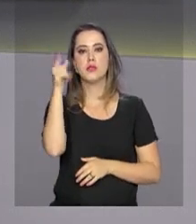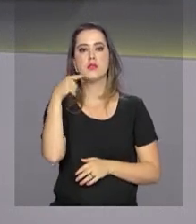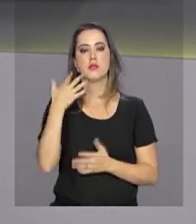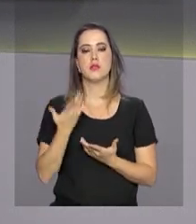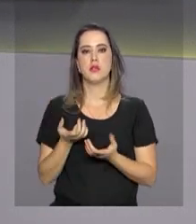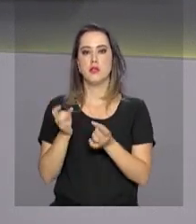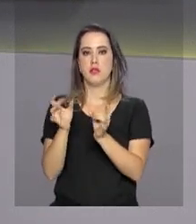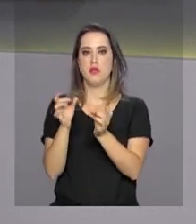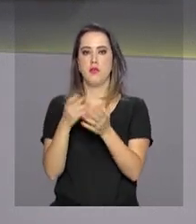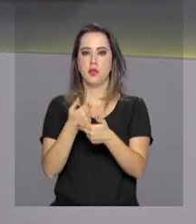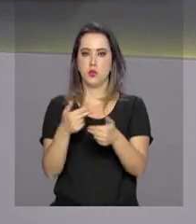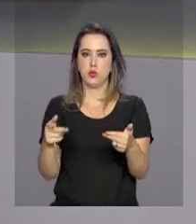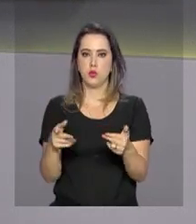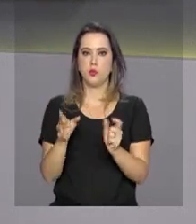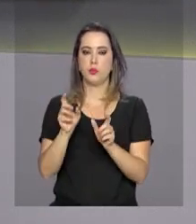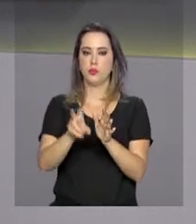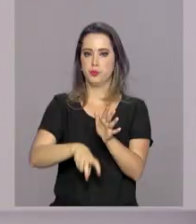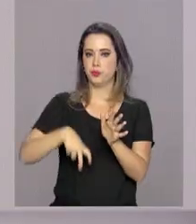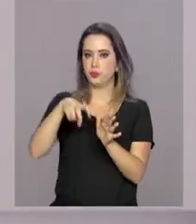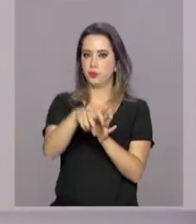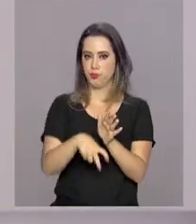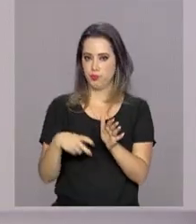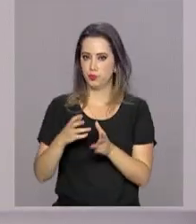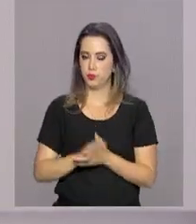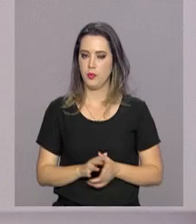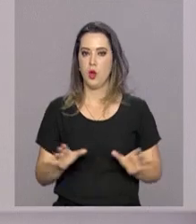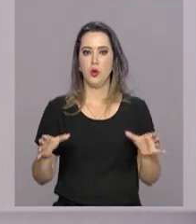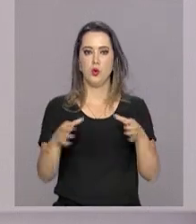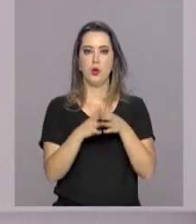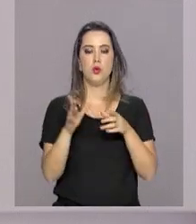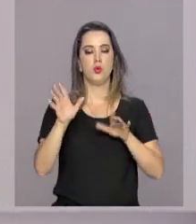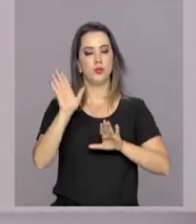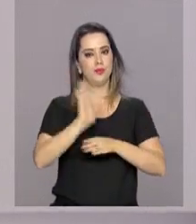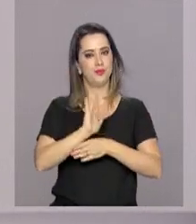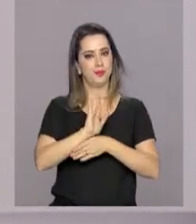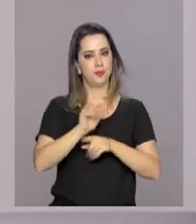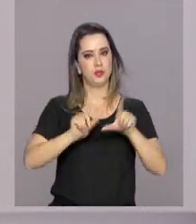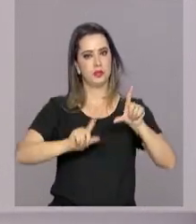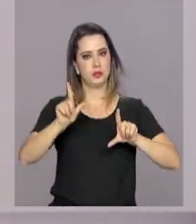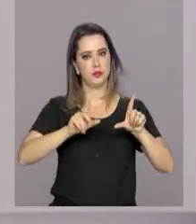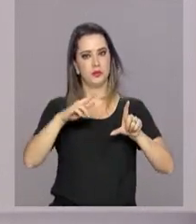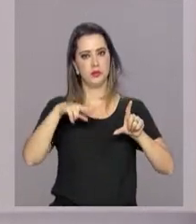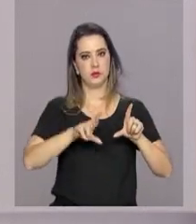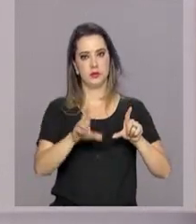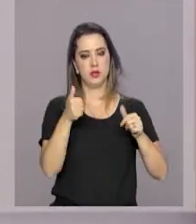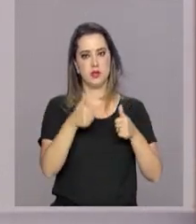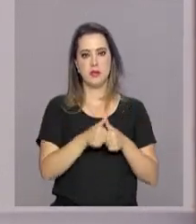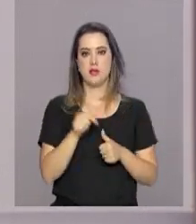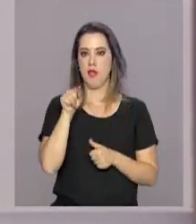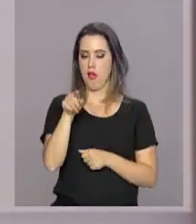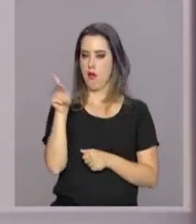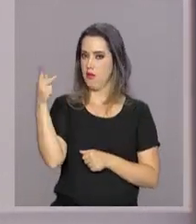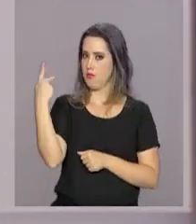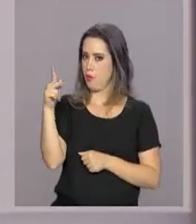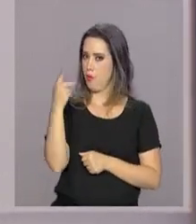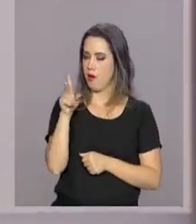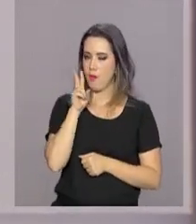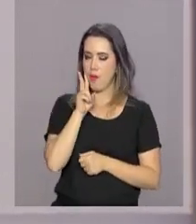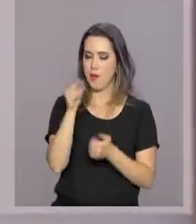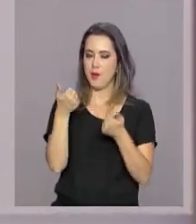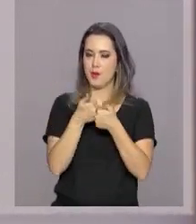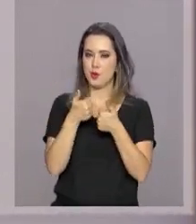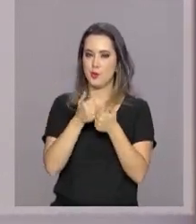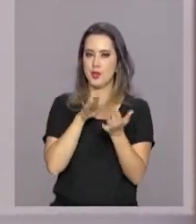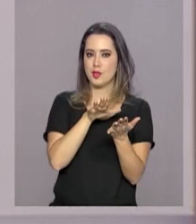escoamento da produção agrícola e à equipe da tv nbr está em assunção no paraguai para acompanhar a cerimônia de posse do novo